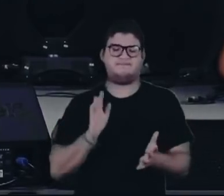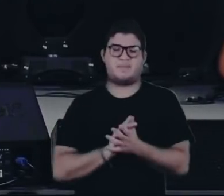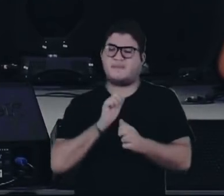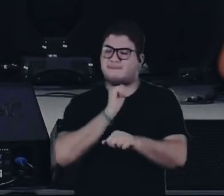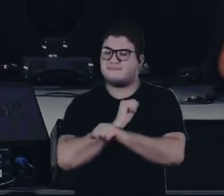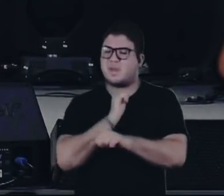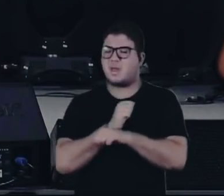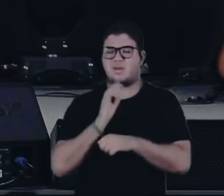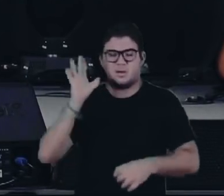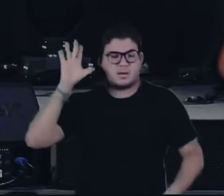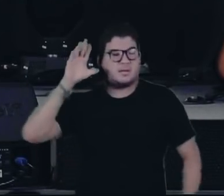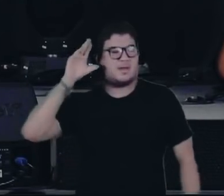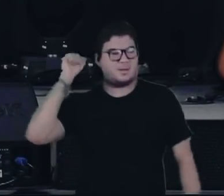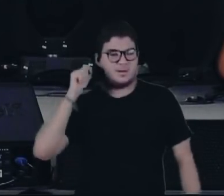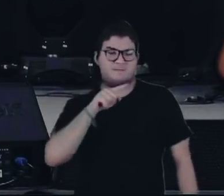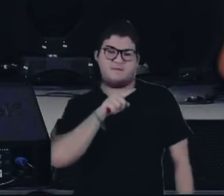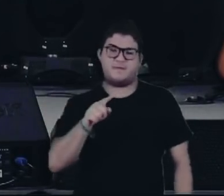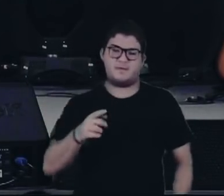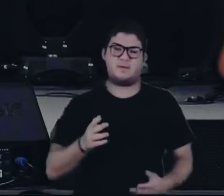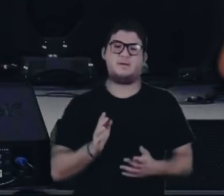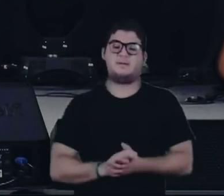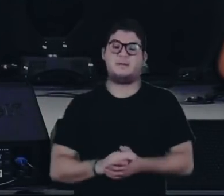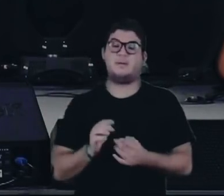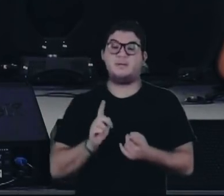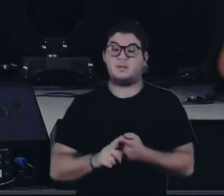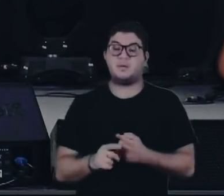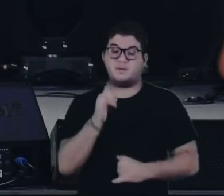te escutar é porque está dizendo